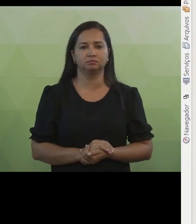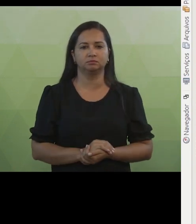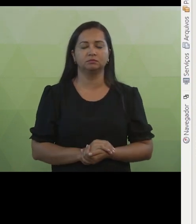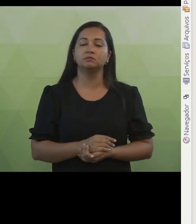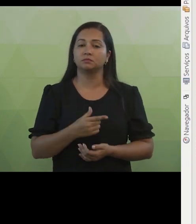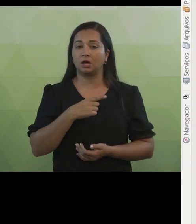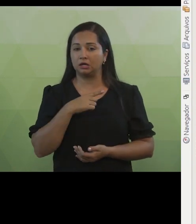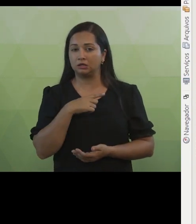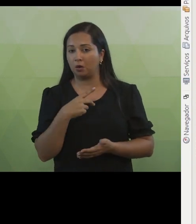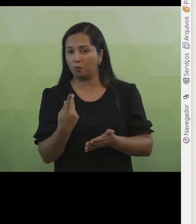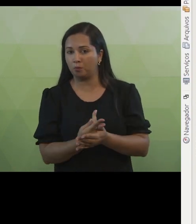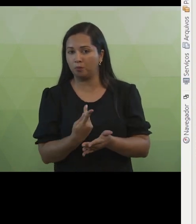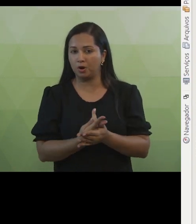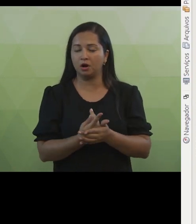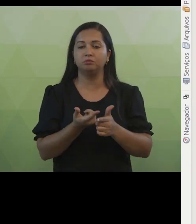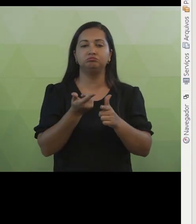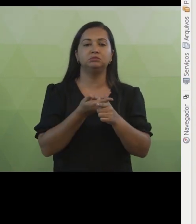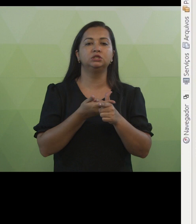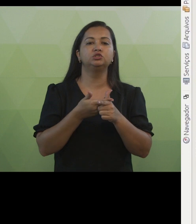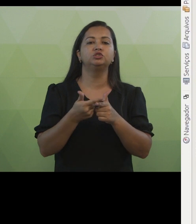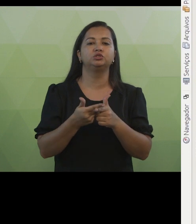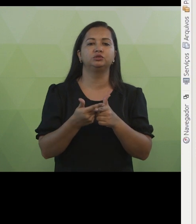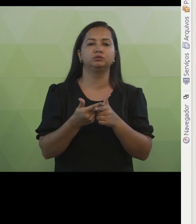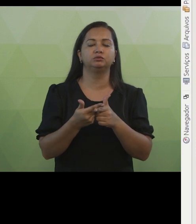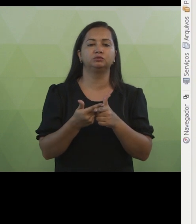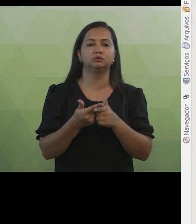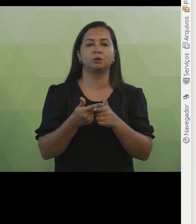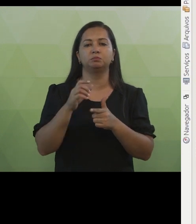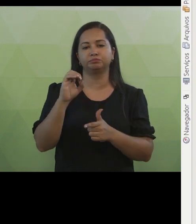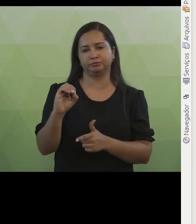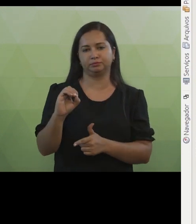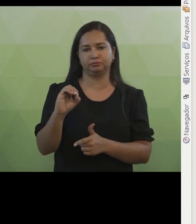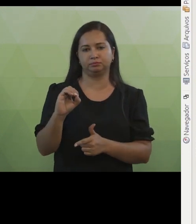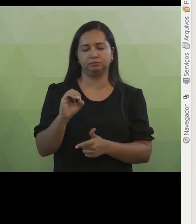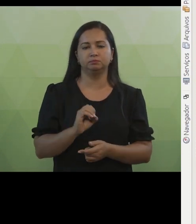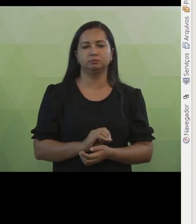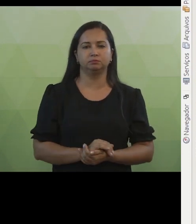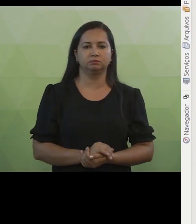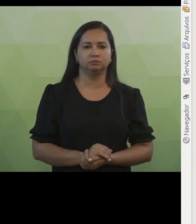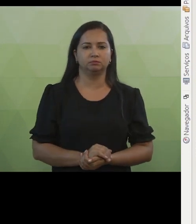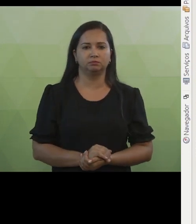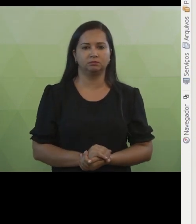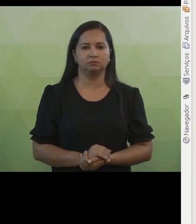Ocorreu um erro, divisão por 0.